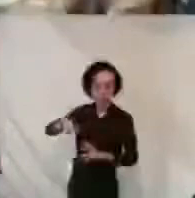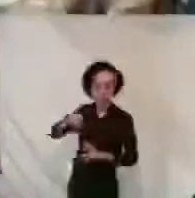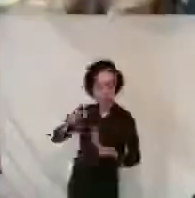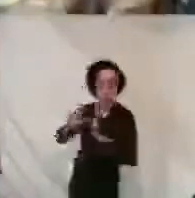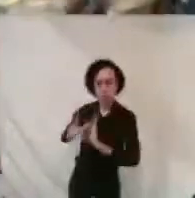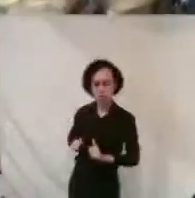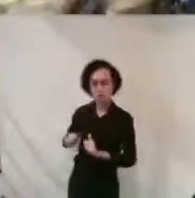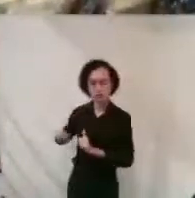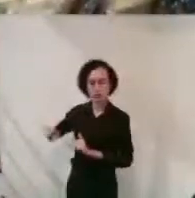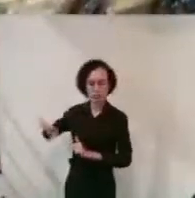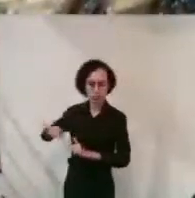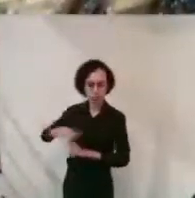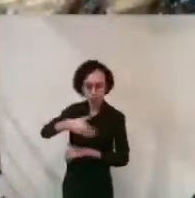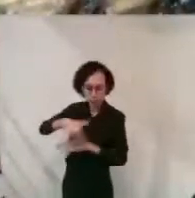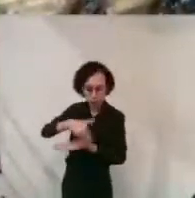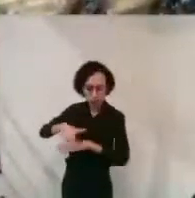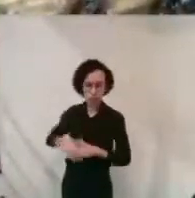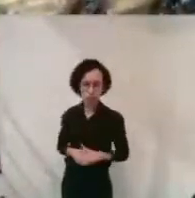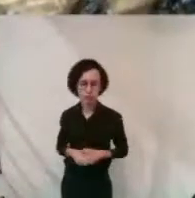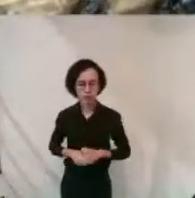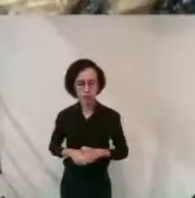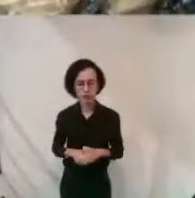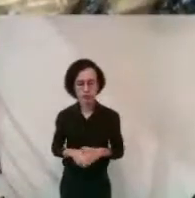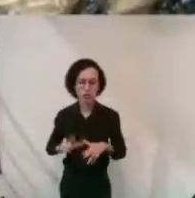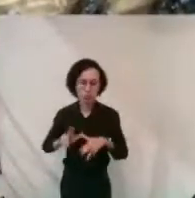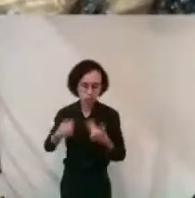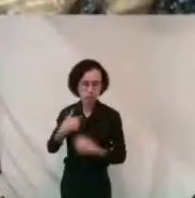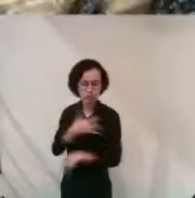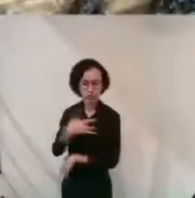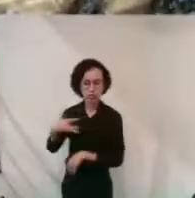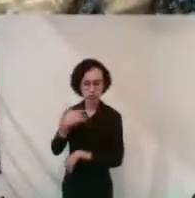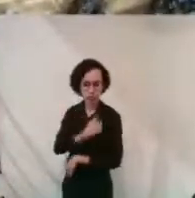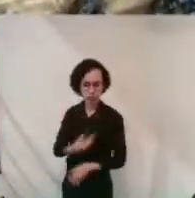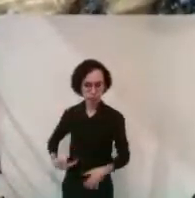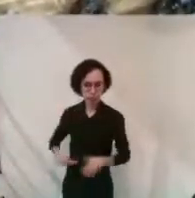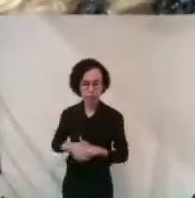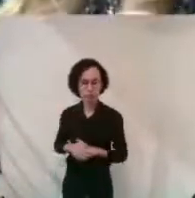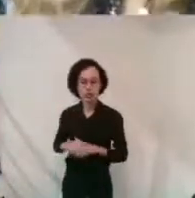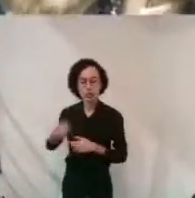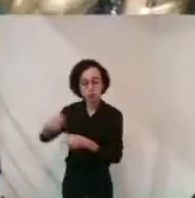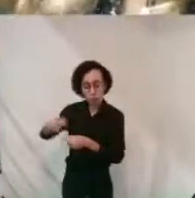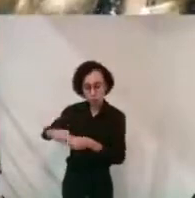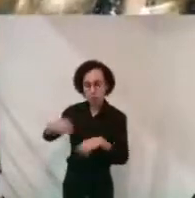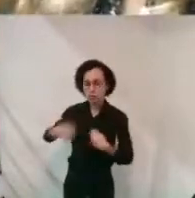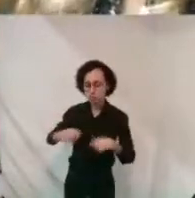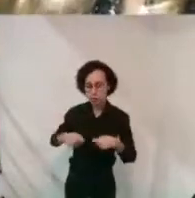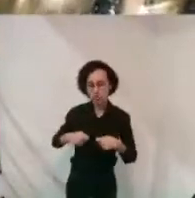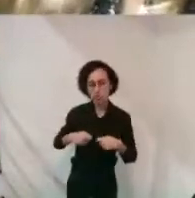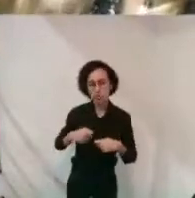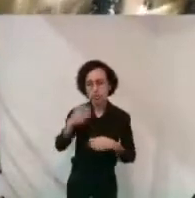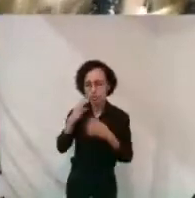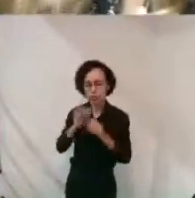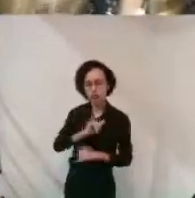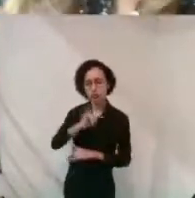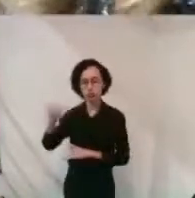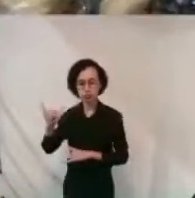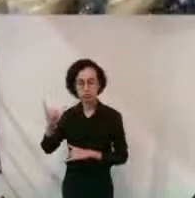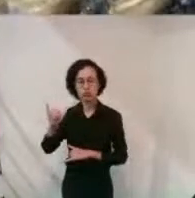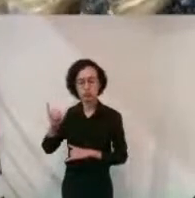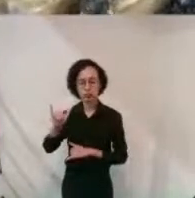e a destinação, até por uma questão de saúde pública. No entanto, o município deve repassar esse ônus financeiro